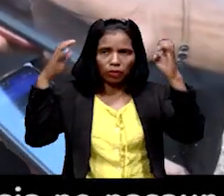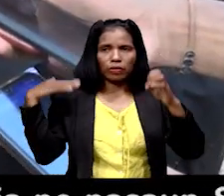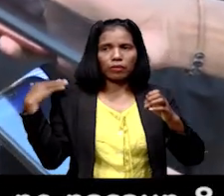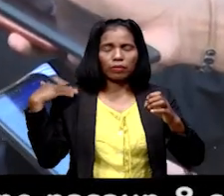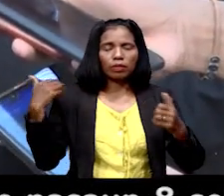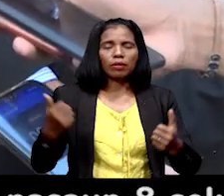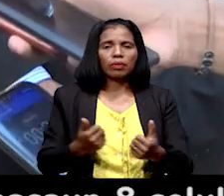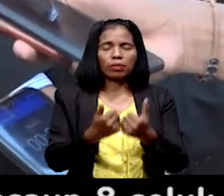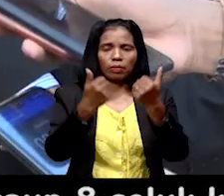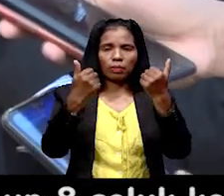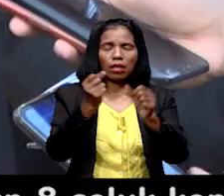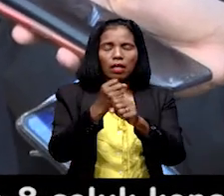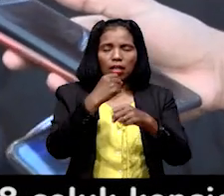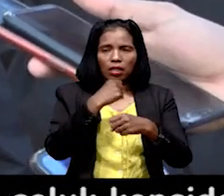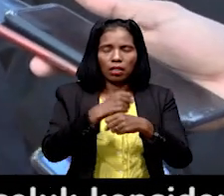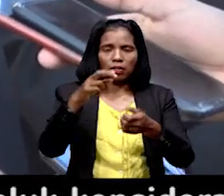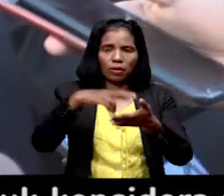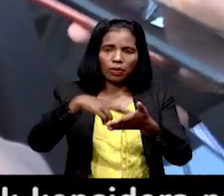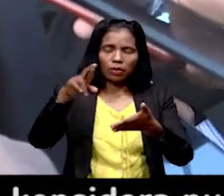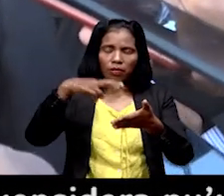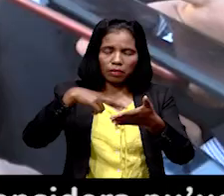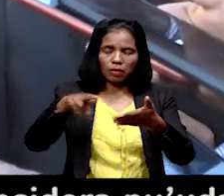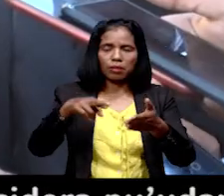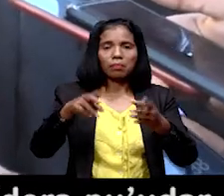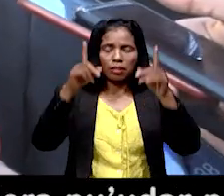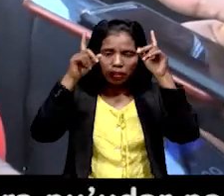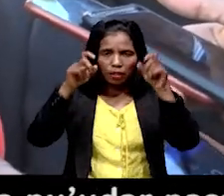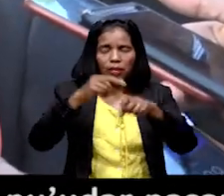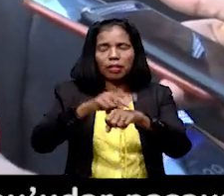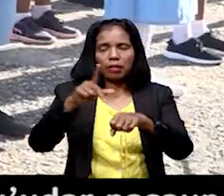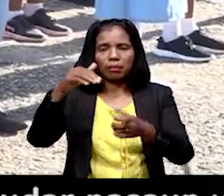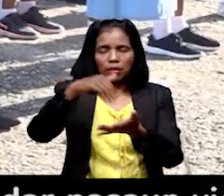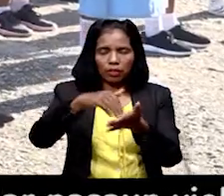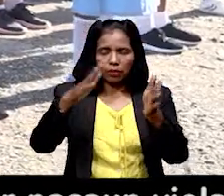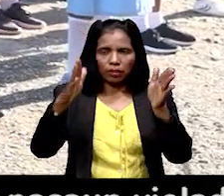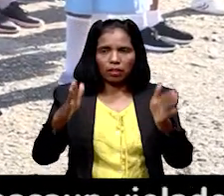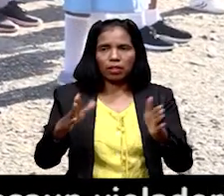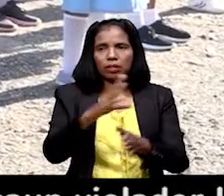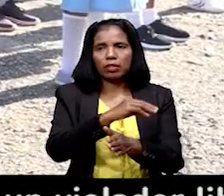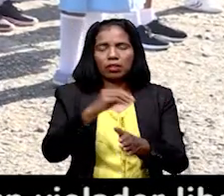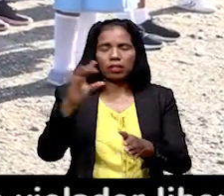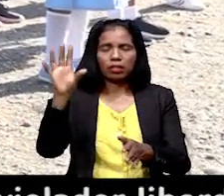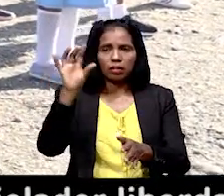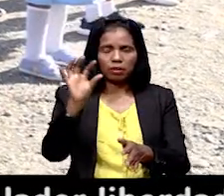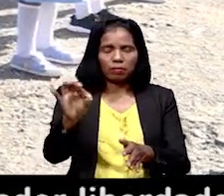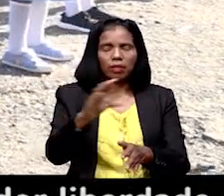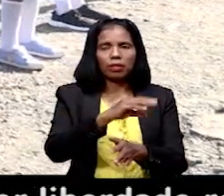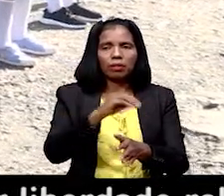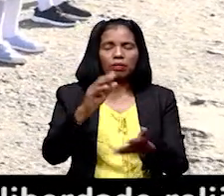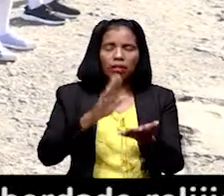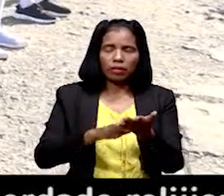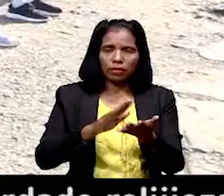e Desporto, halau hela correção ba pontos exame nacional ba estudante ensino básico nono ano, ensino secundário